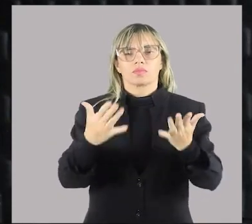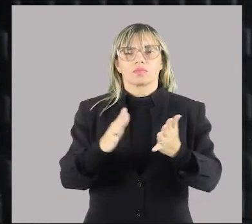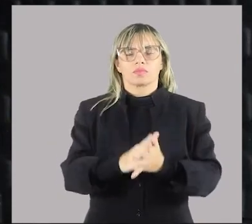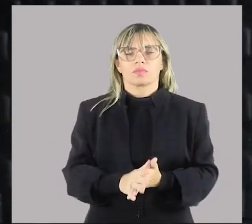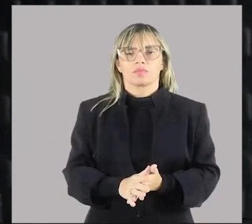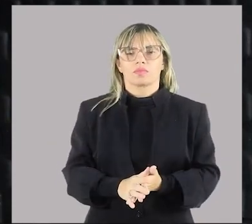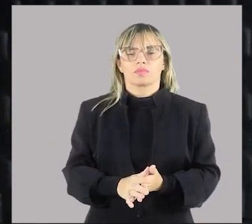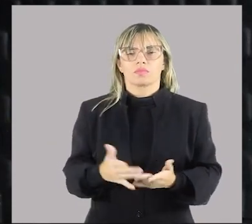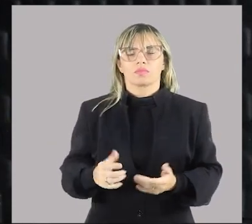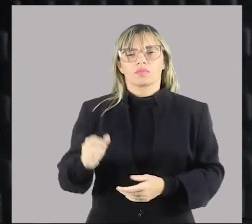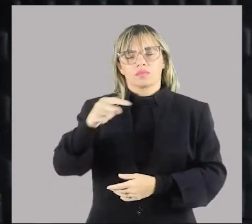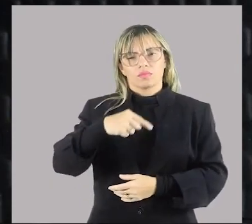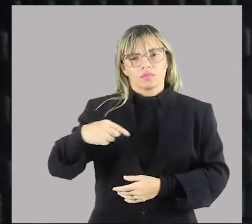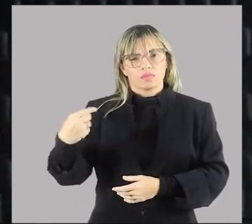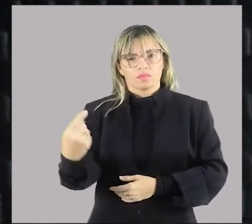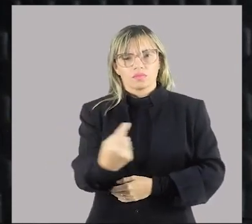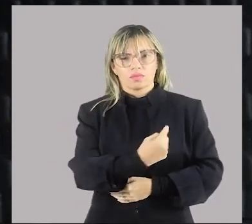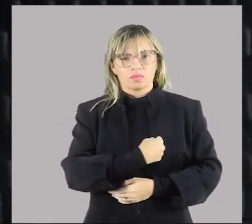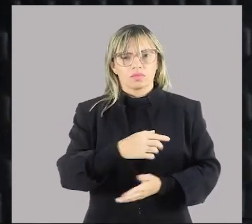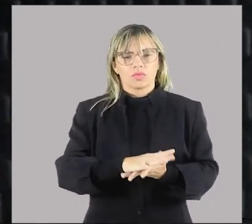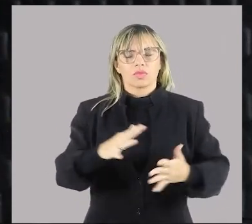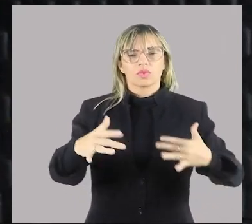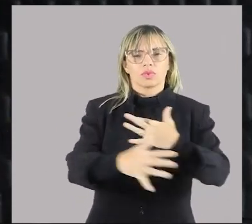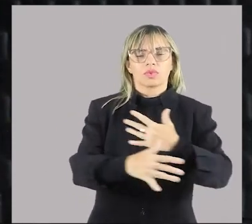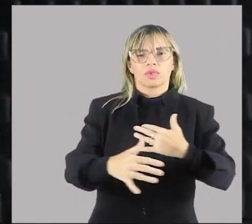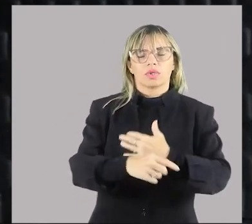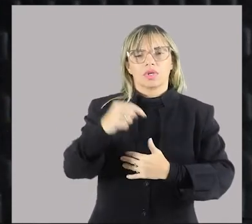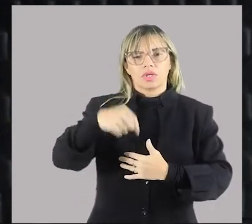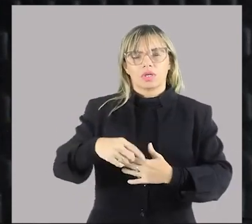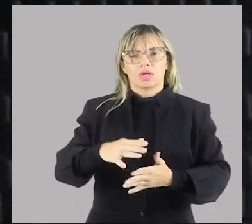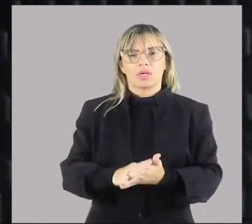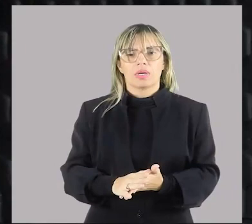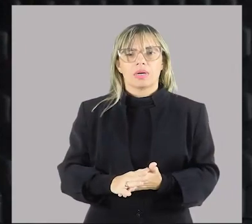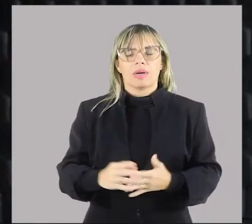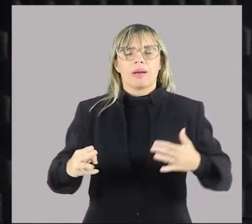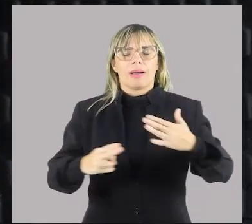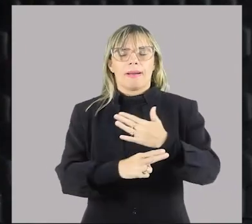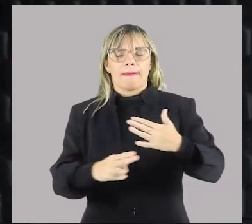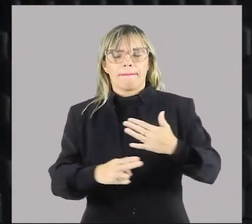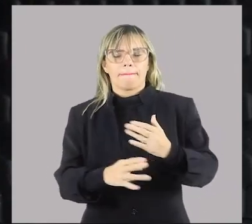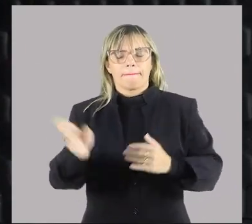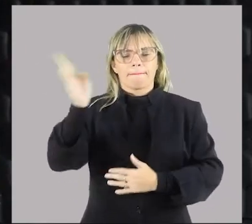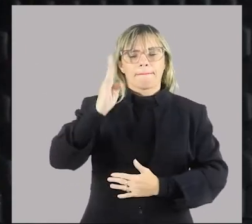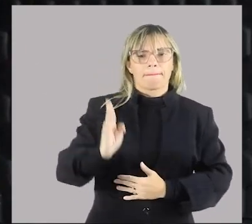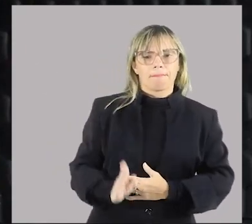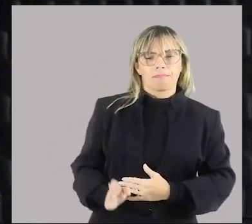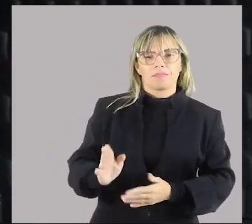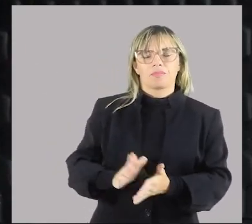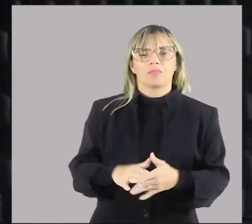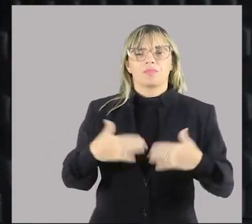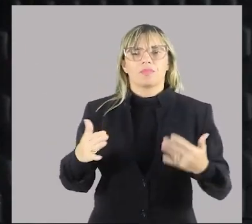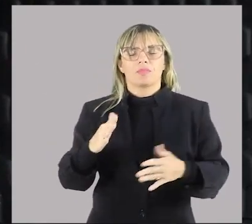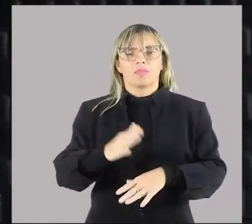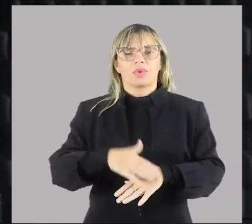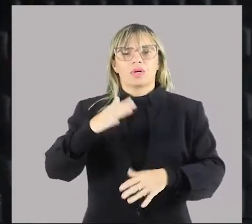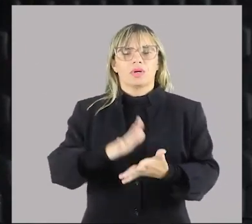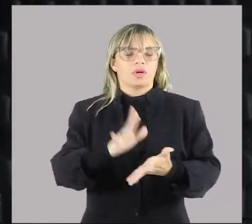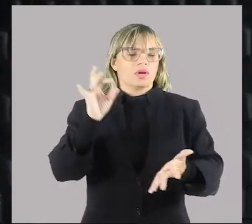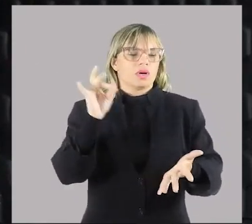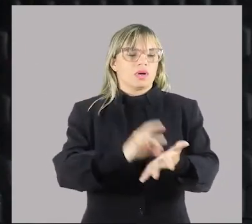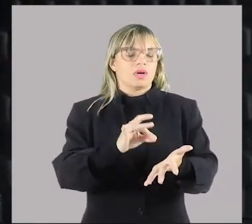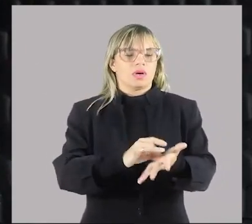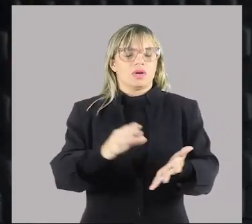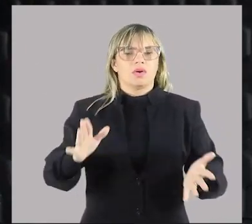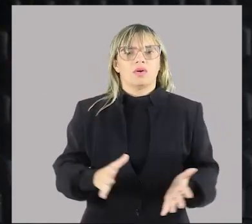cara de um Brasil mais urbano, de um Brasil, na verdade, mais ligado